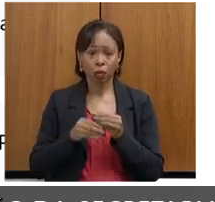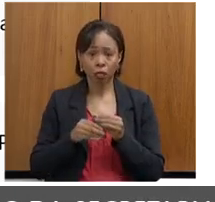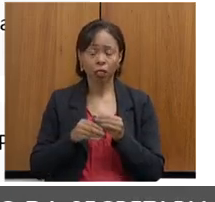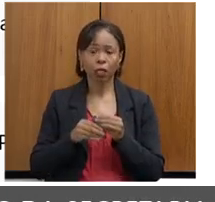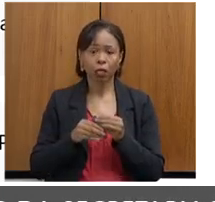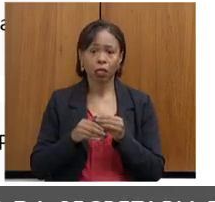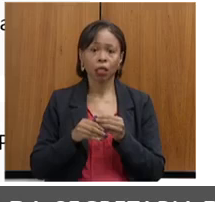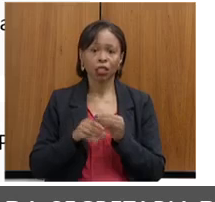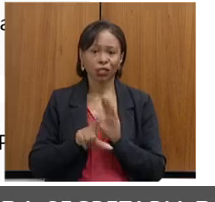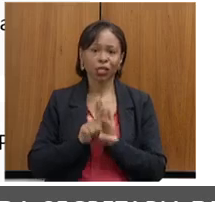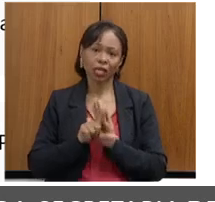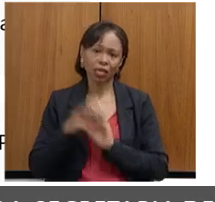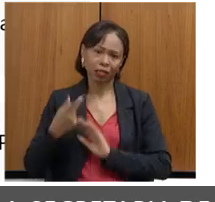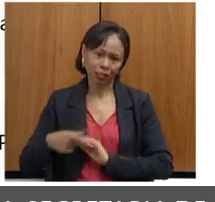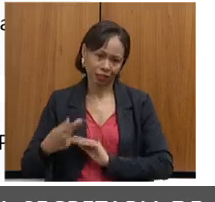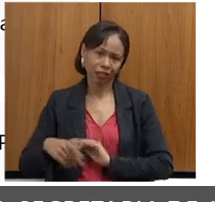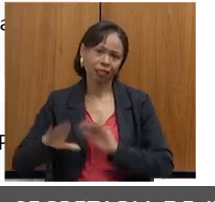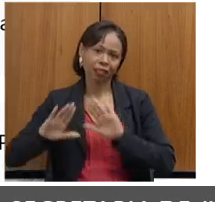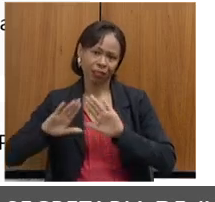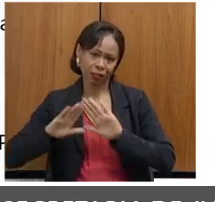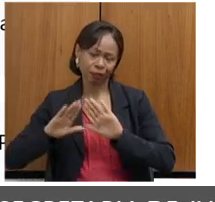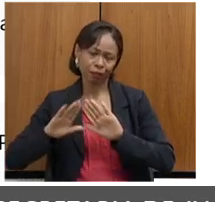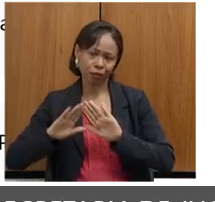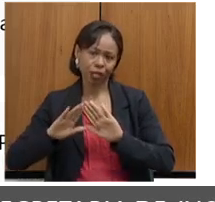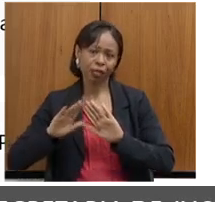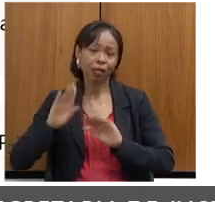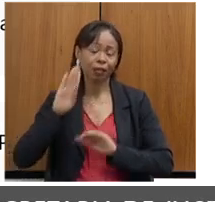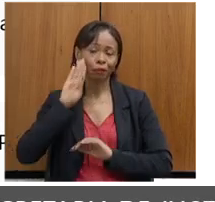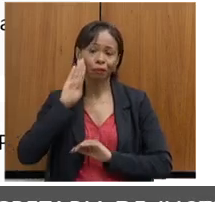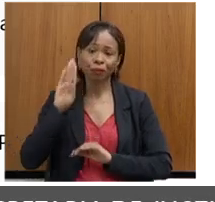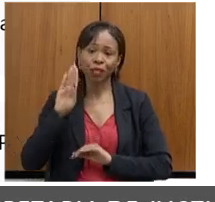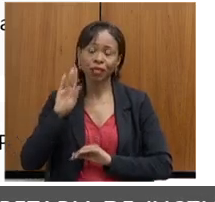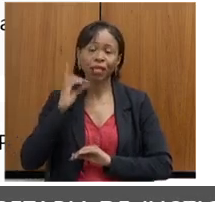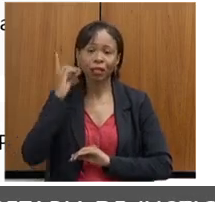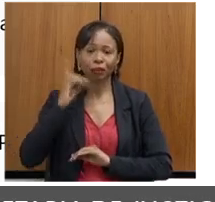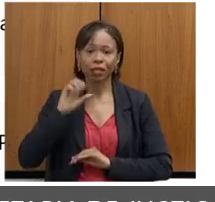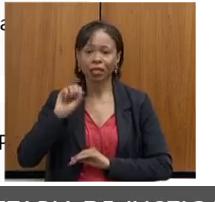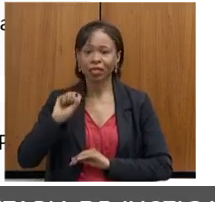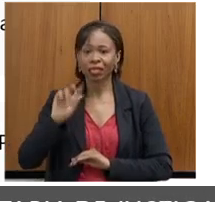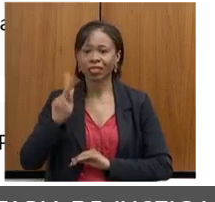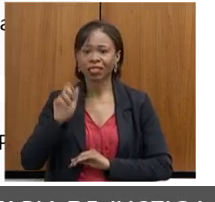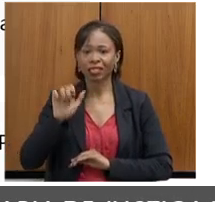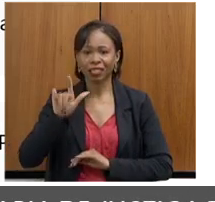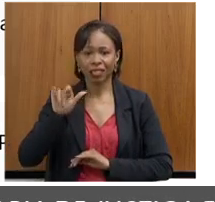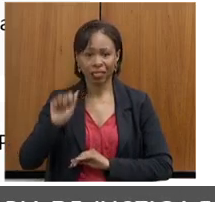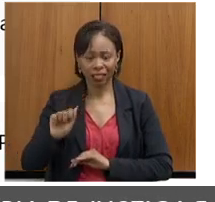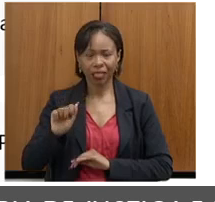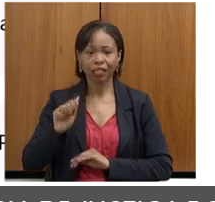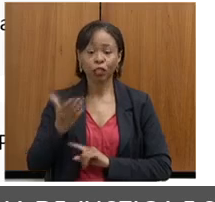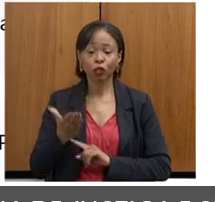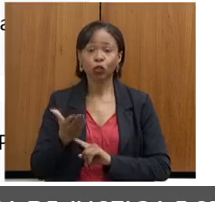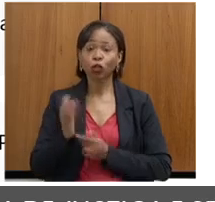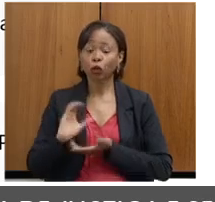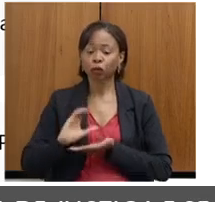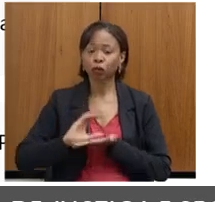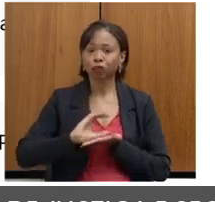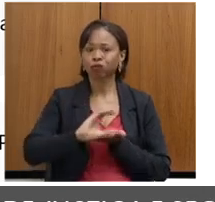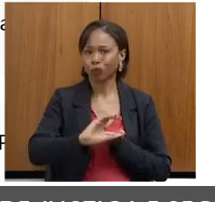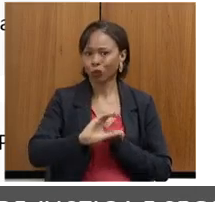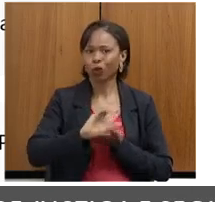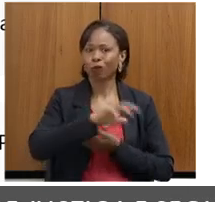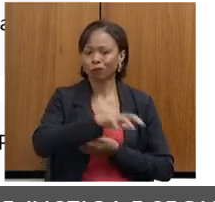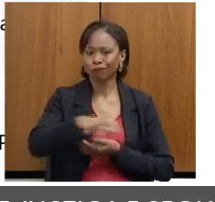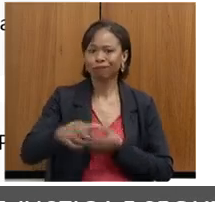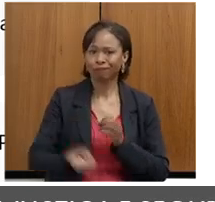feita por colegas aqui desta casa em especial a deputada Sheila que nos direcionou recursos específicos para Estas